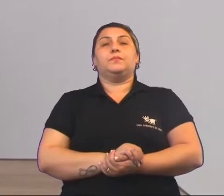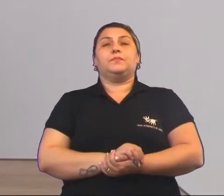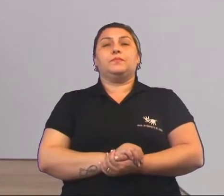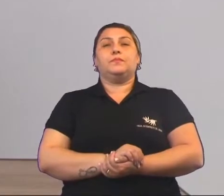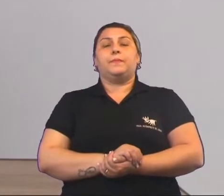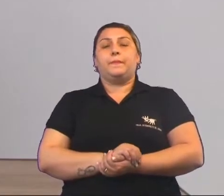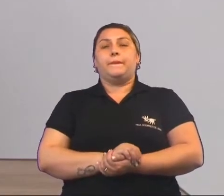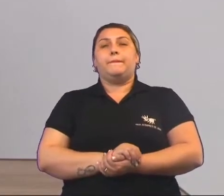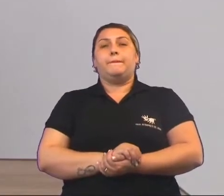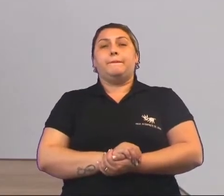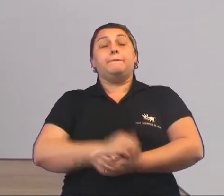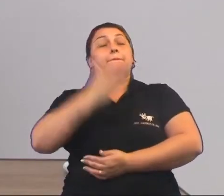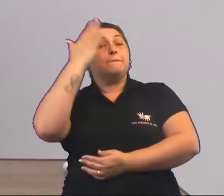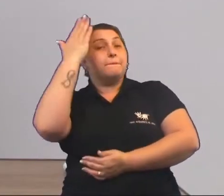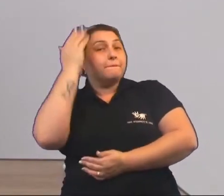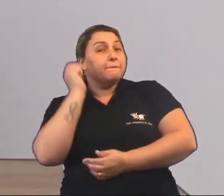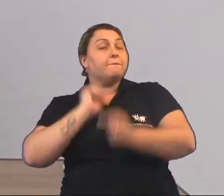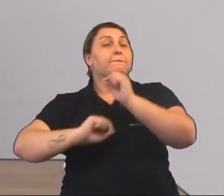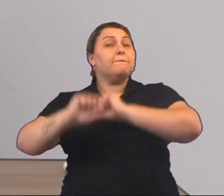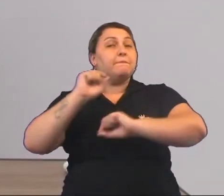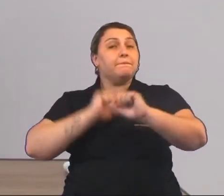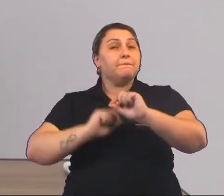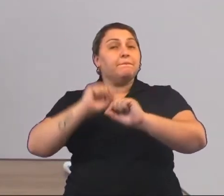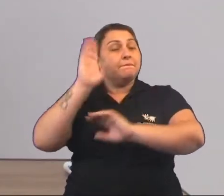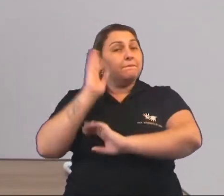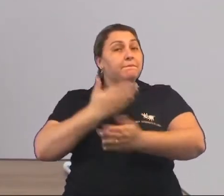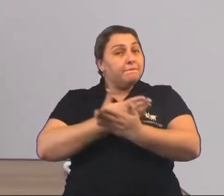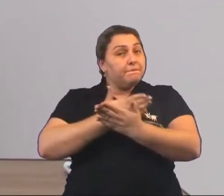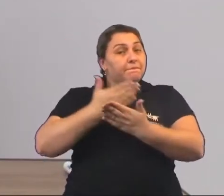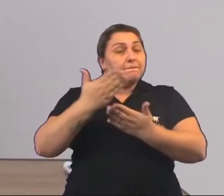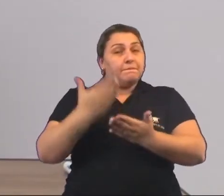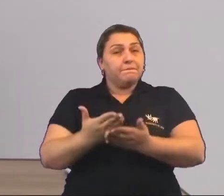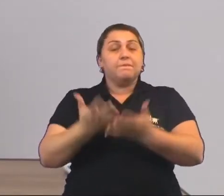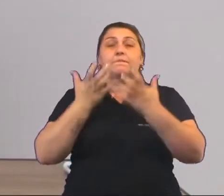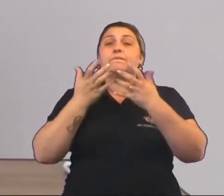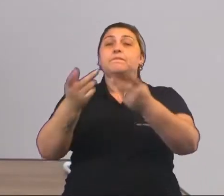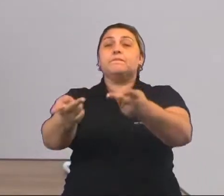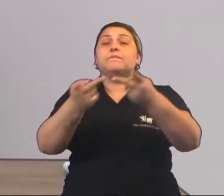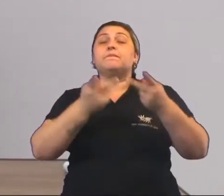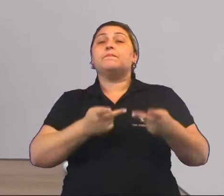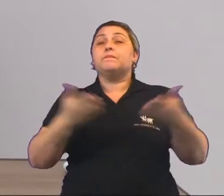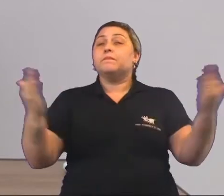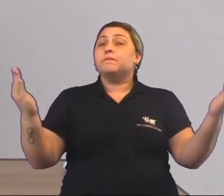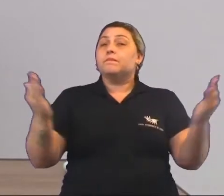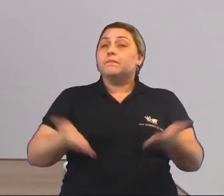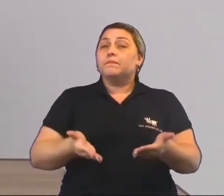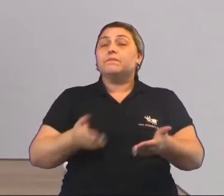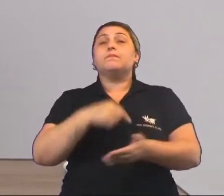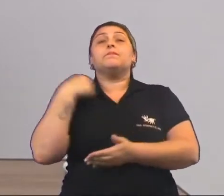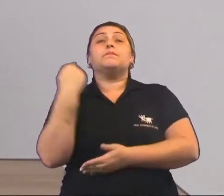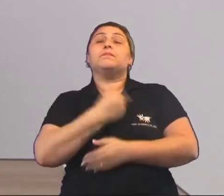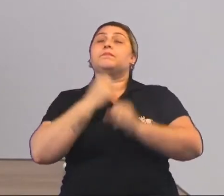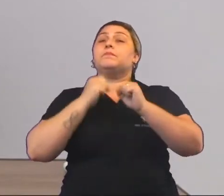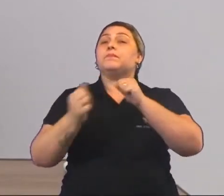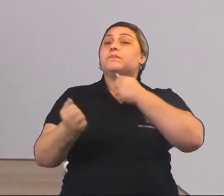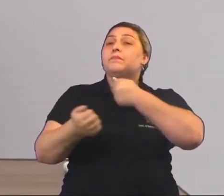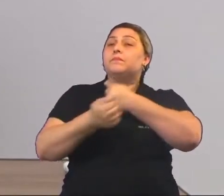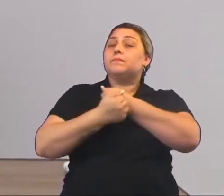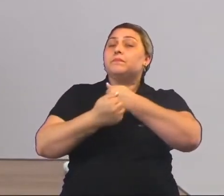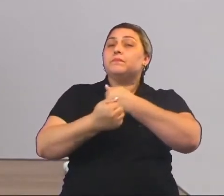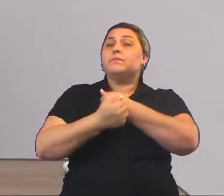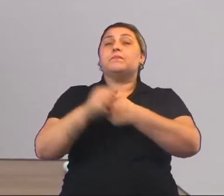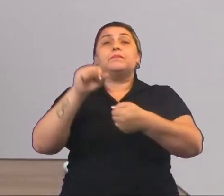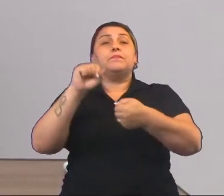personificam. Isso mesmo. Então, sabendo disso, desse princípio aqui, eu quero convidar vocês agora para que nós possamos